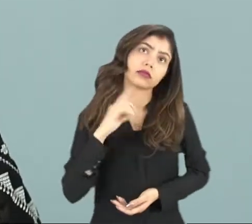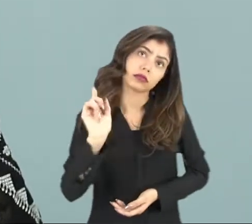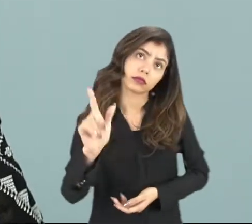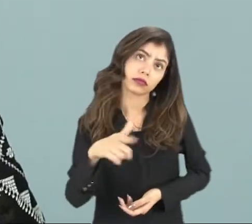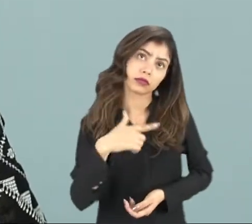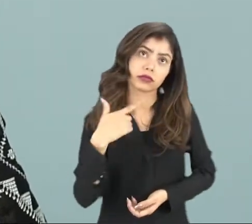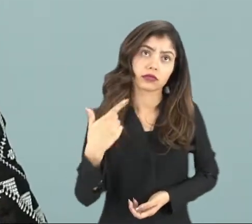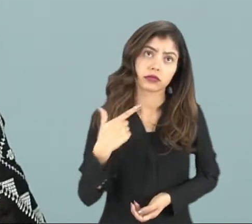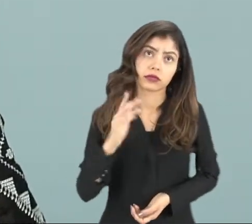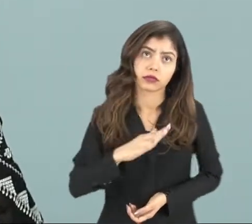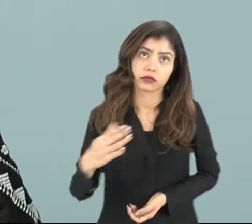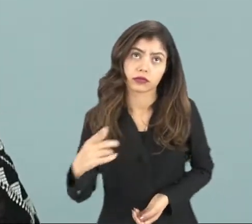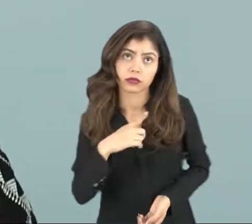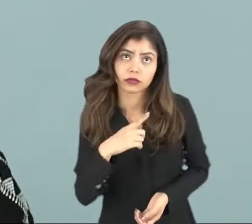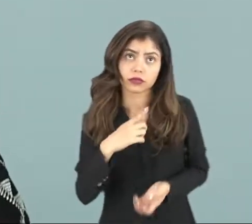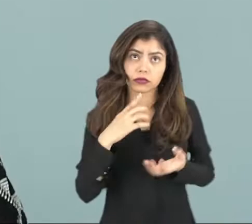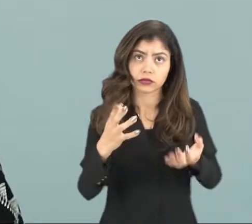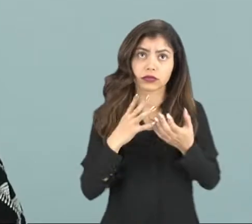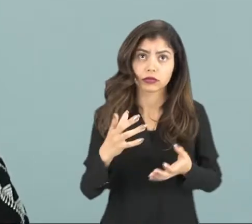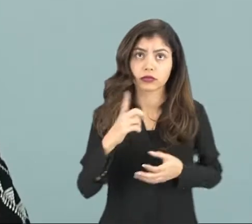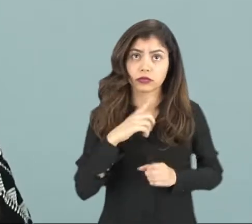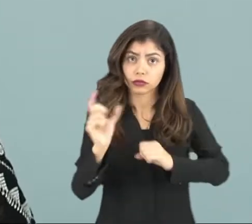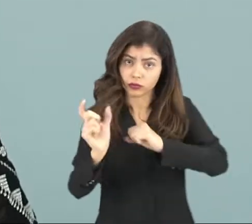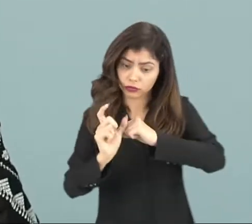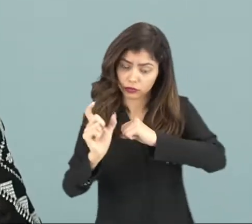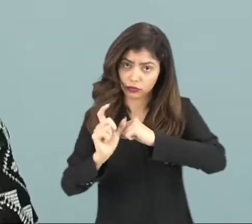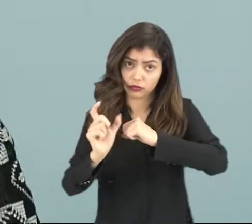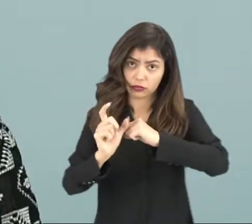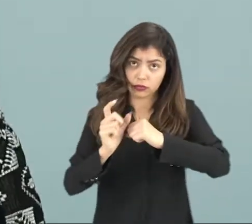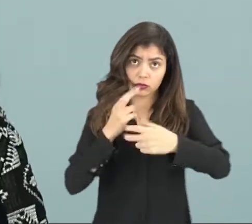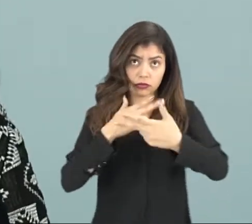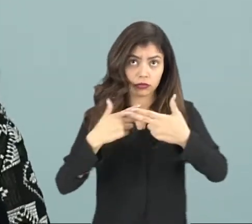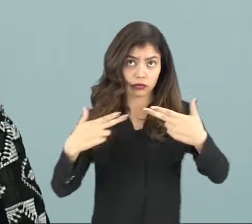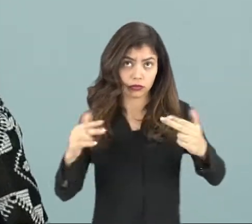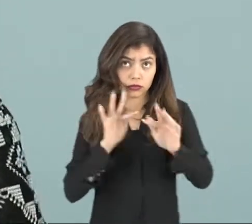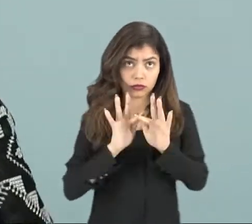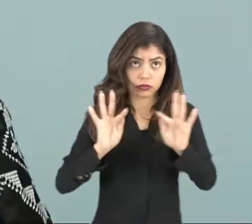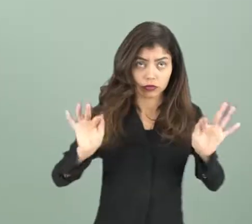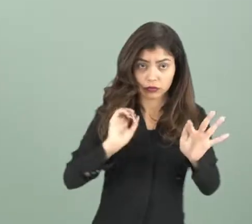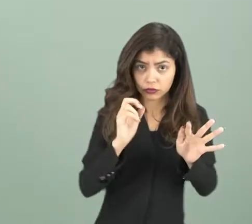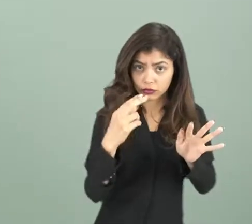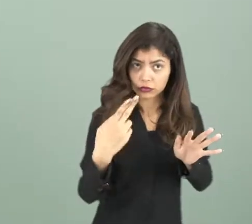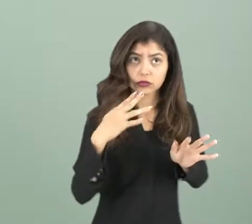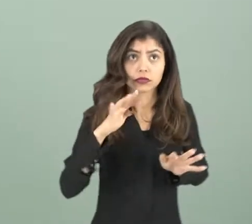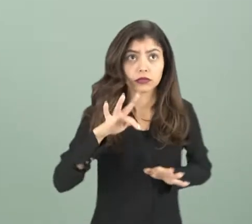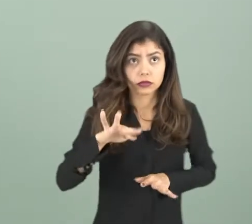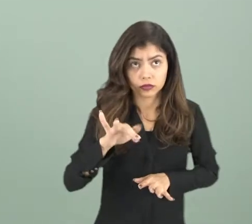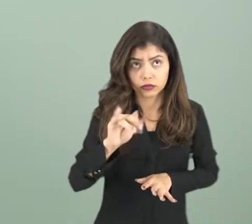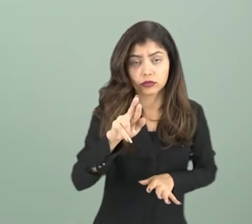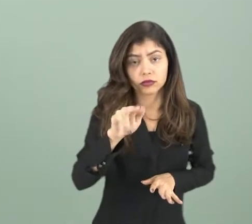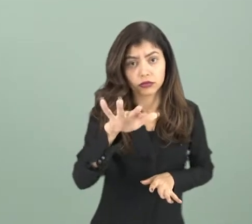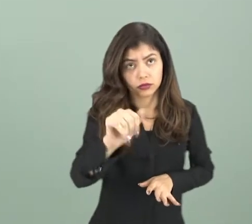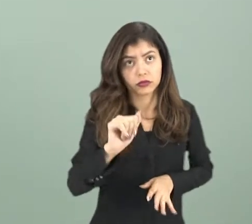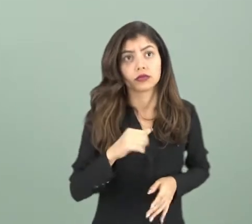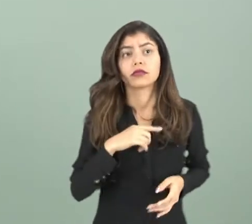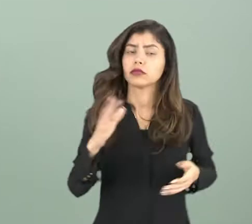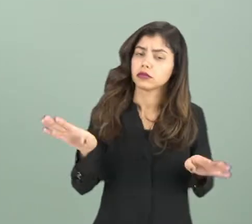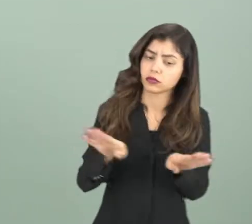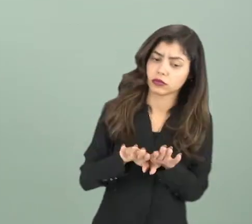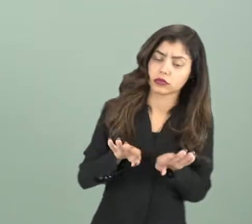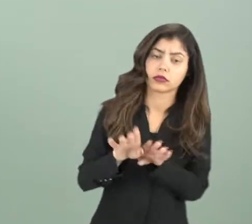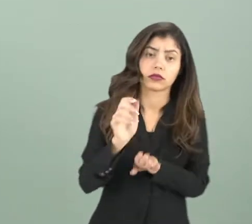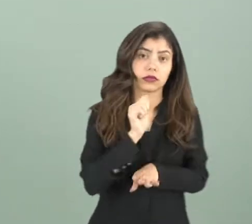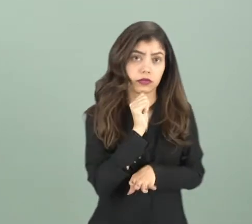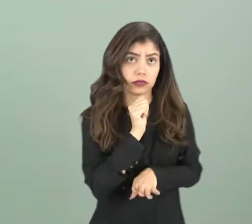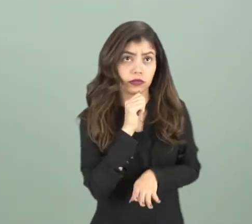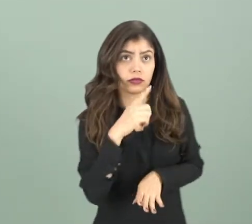outra situação, que é quando nós queremos enfatizar o sujeito da frase ou o objeto da frase. E nós temos ainda